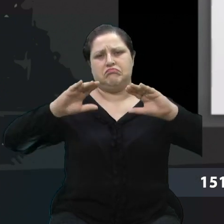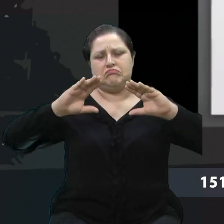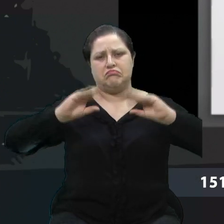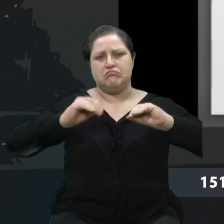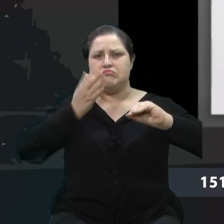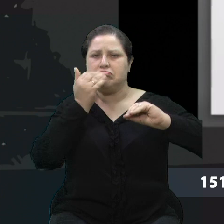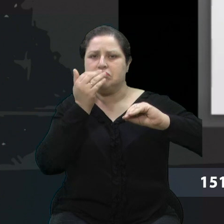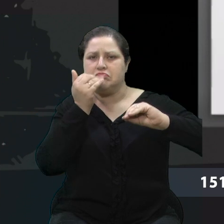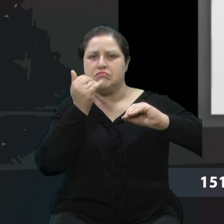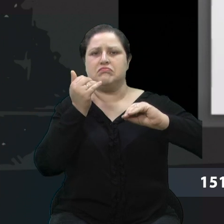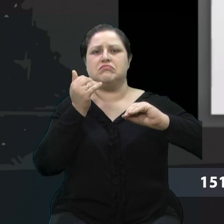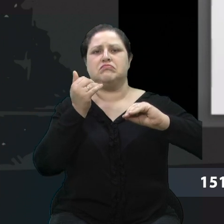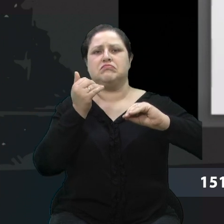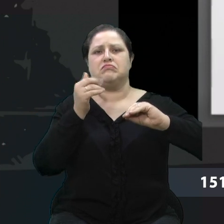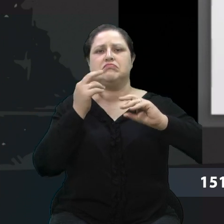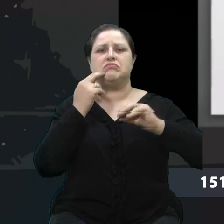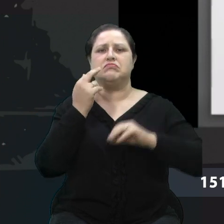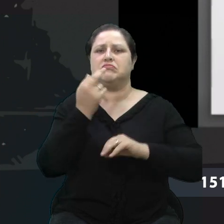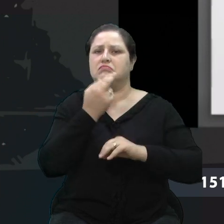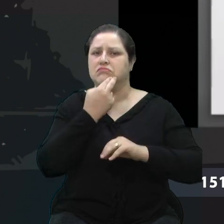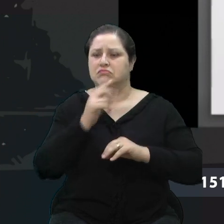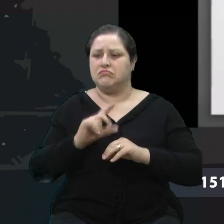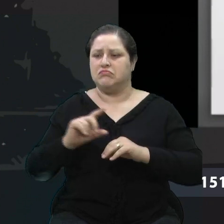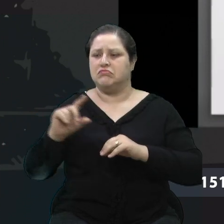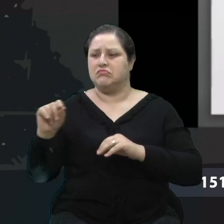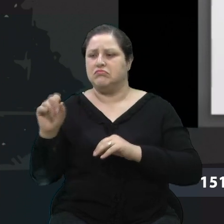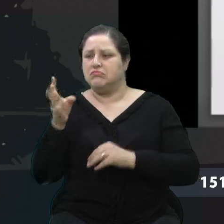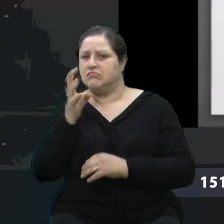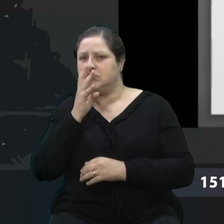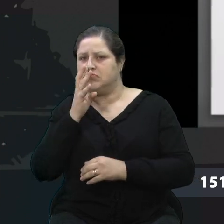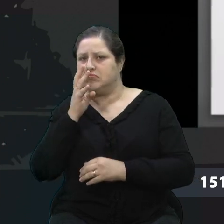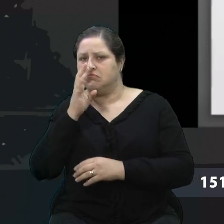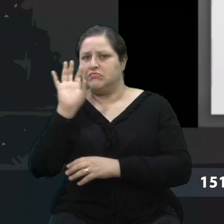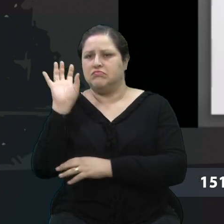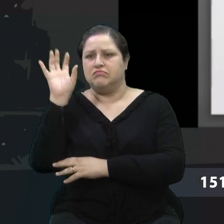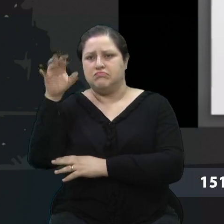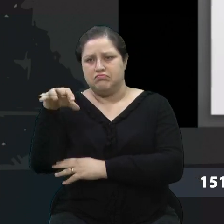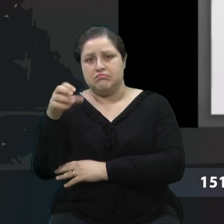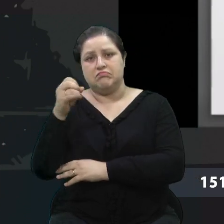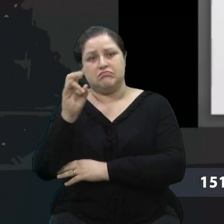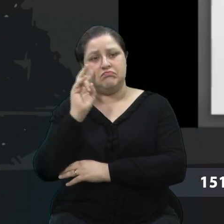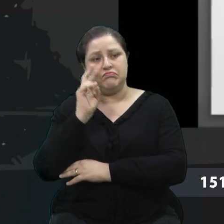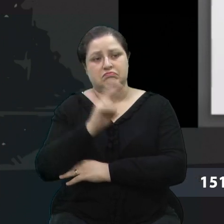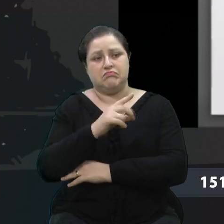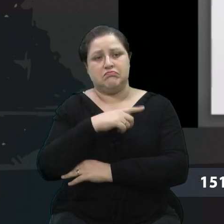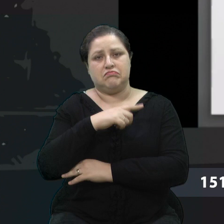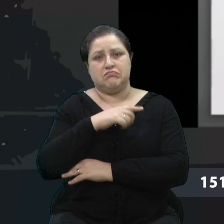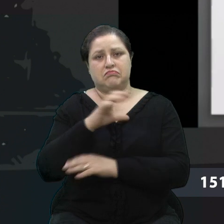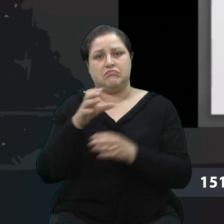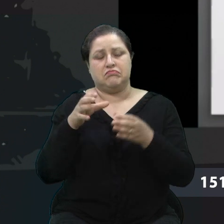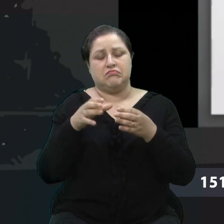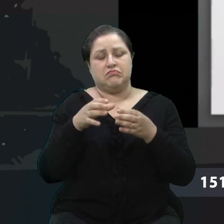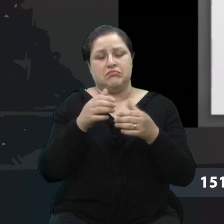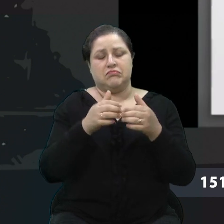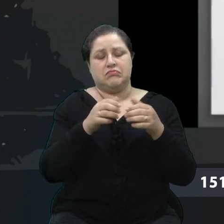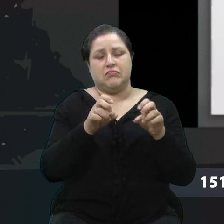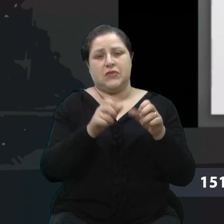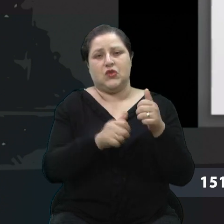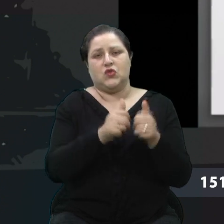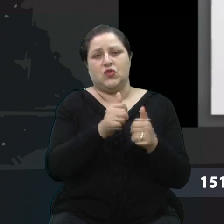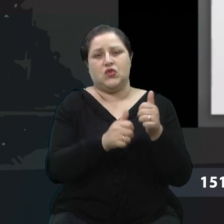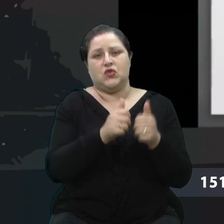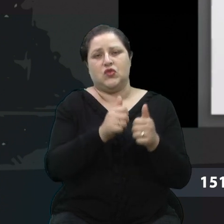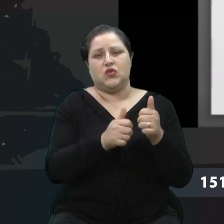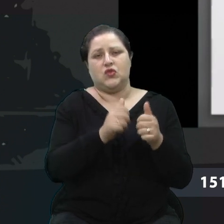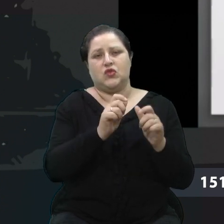e sair do restaurante e assistir o jogo do basquete, ou se tiver jogo do São Paulo, tu assiste o jogo do São Paulo. Então, é o